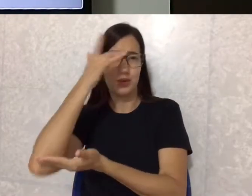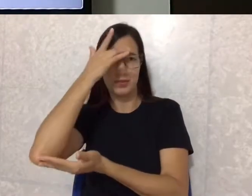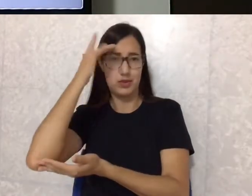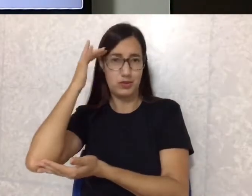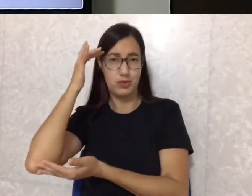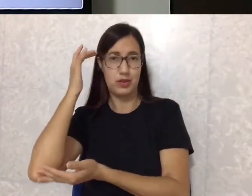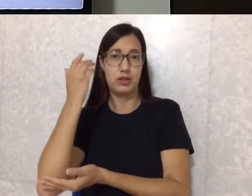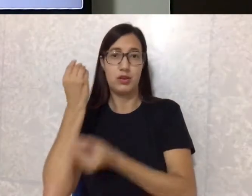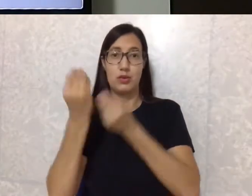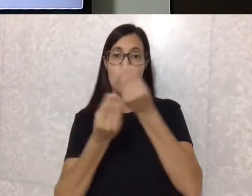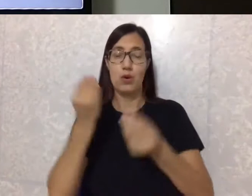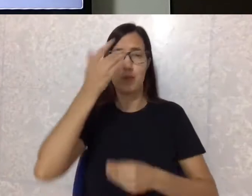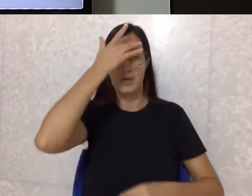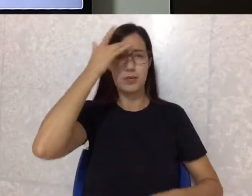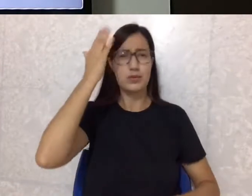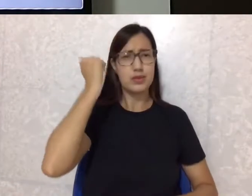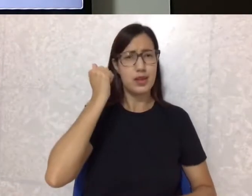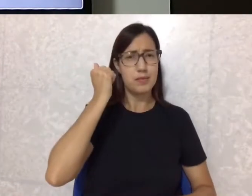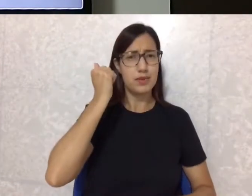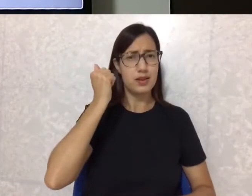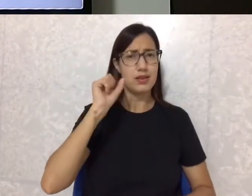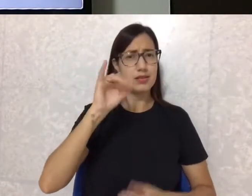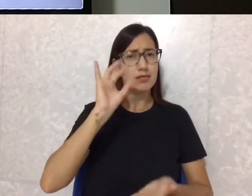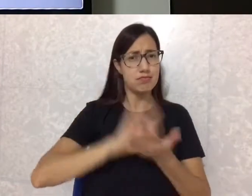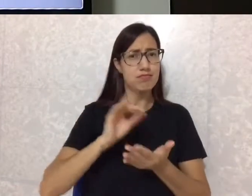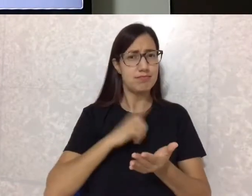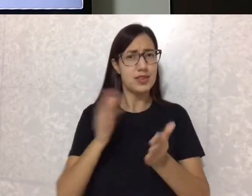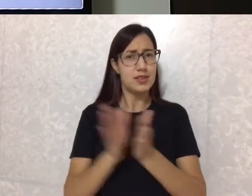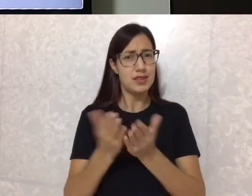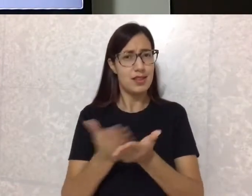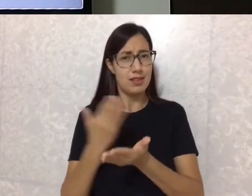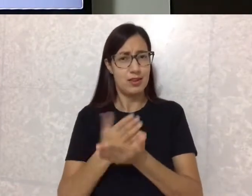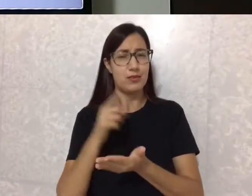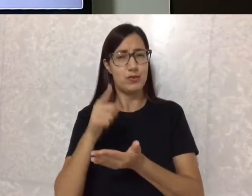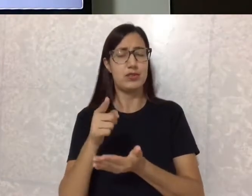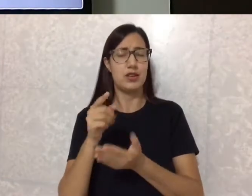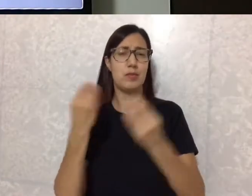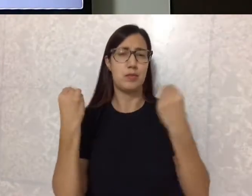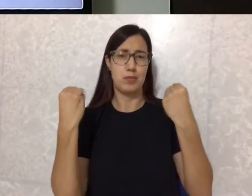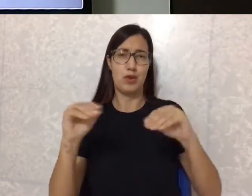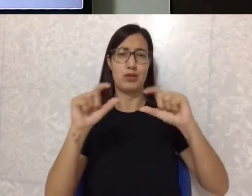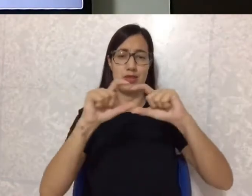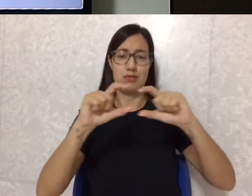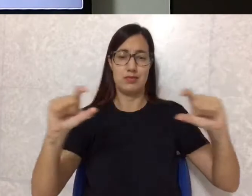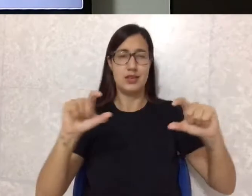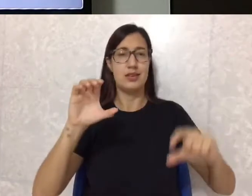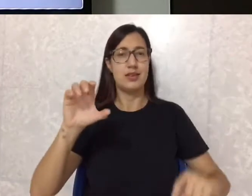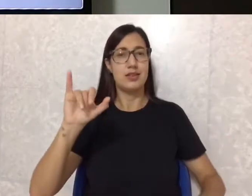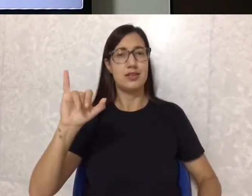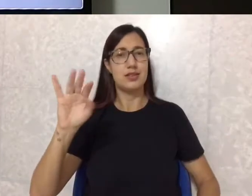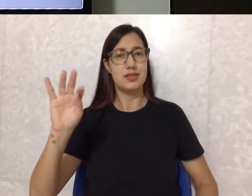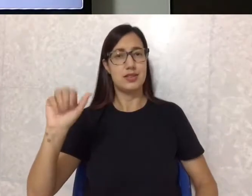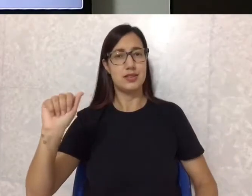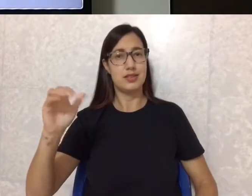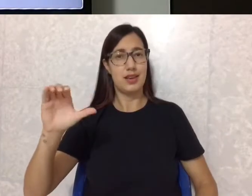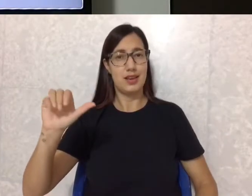leitor vá atrás desse documento completo, você faz o recurso de citação. Então, assim, novamente, isso é o tipo da informação que a forma de